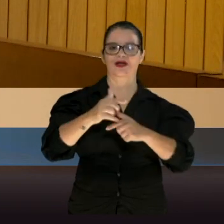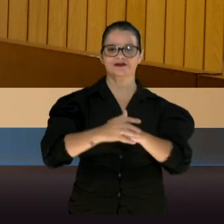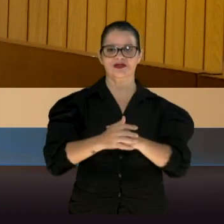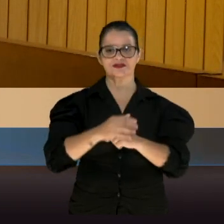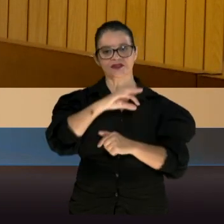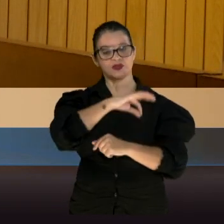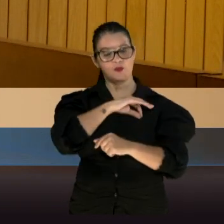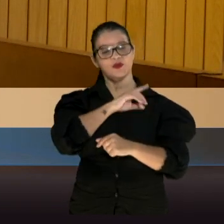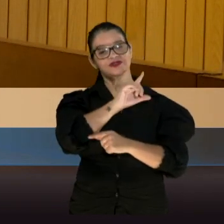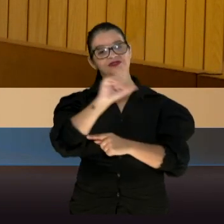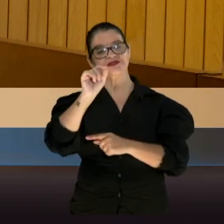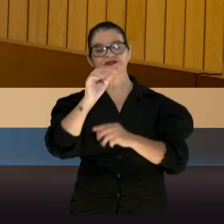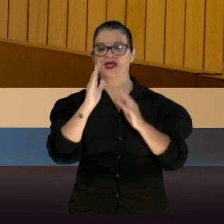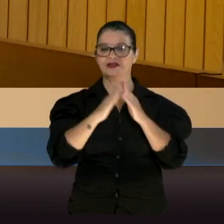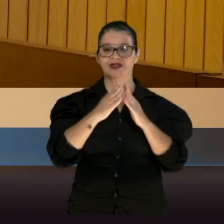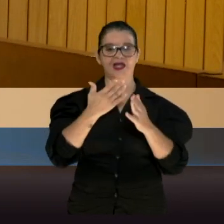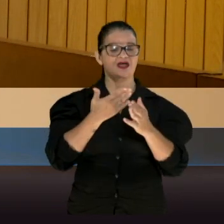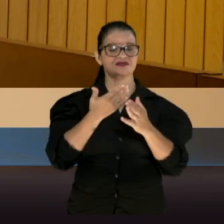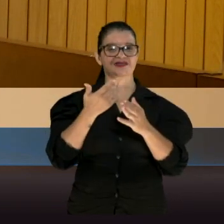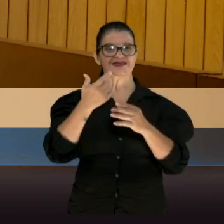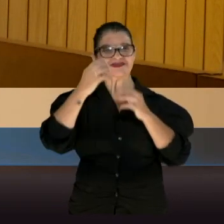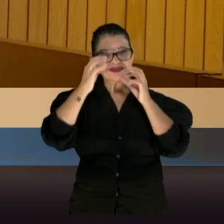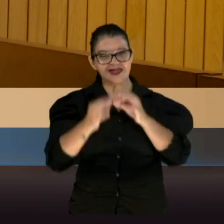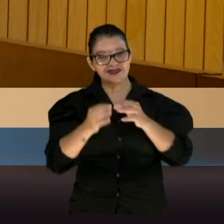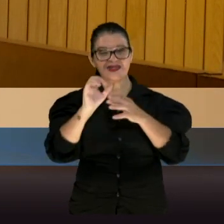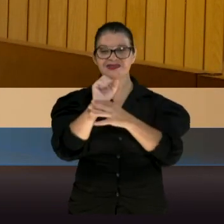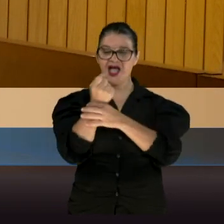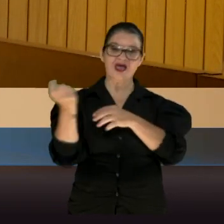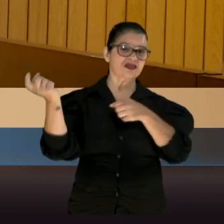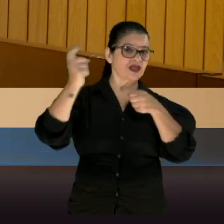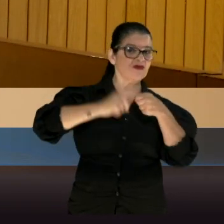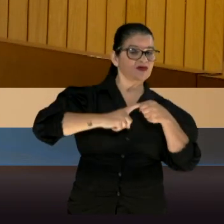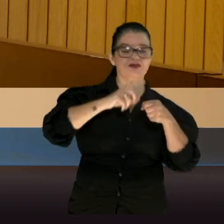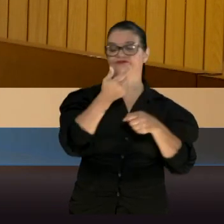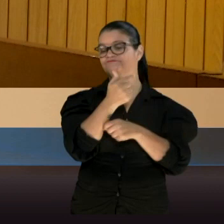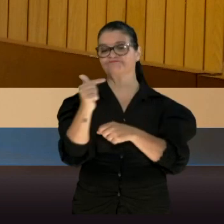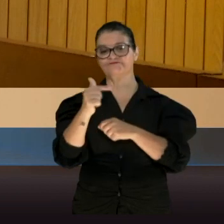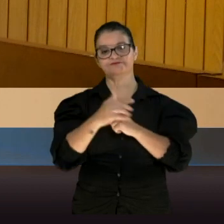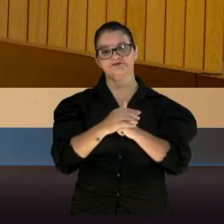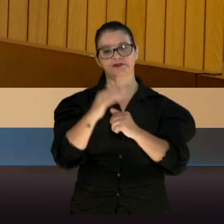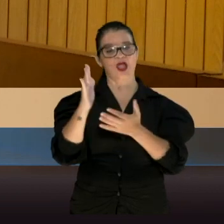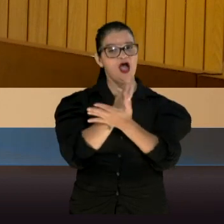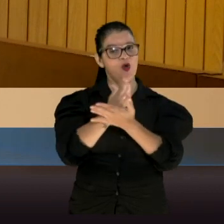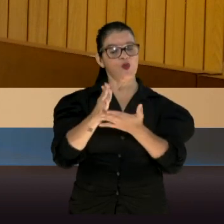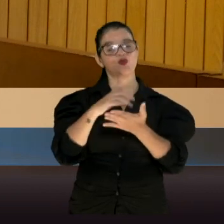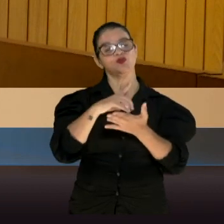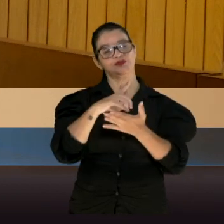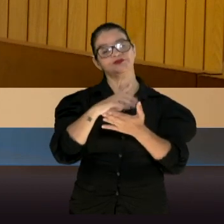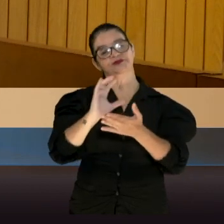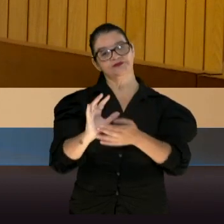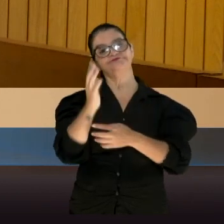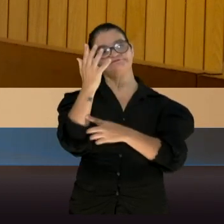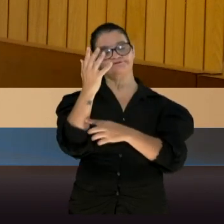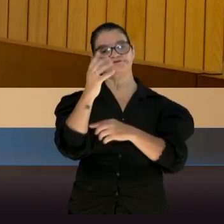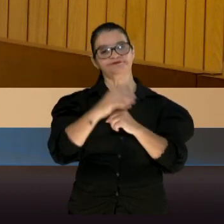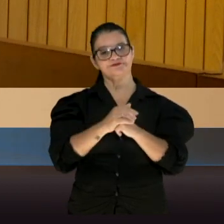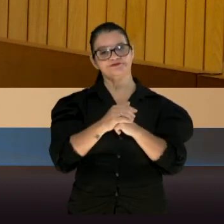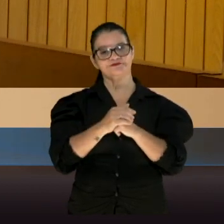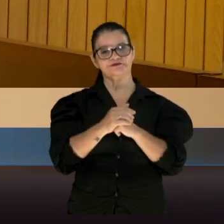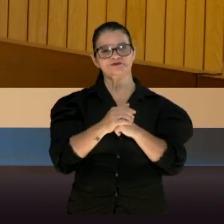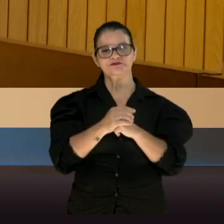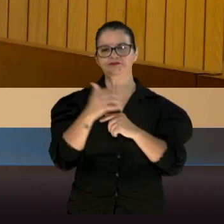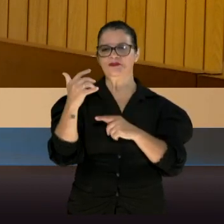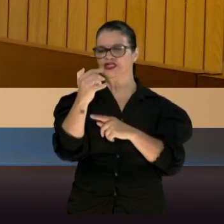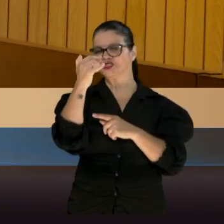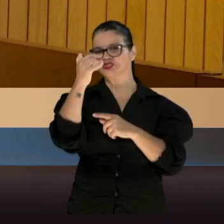são policiais que saem de casa, não têm a certeza, a garantia de que irão voltar. Alguns são acometidos de fatalidades dentro de curso,